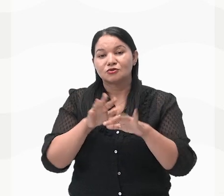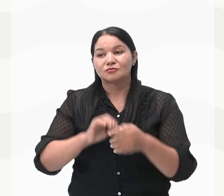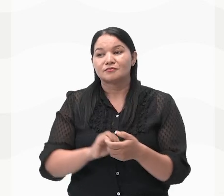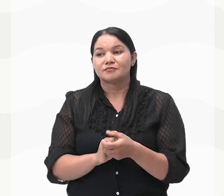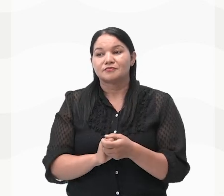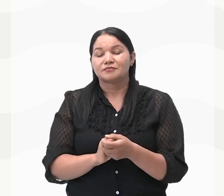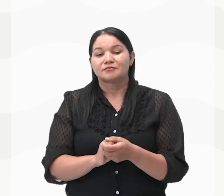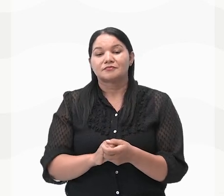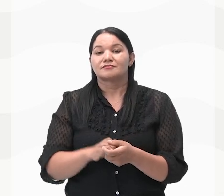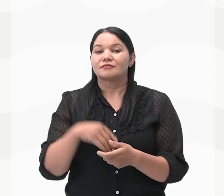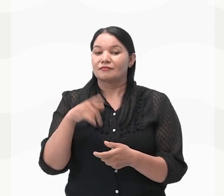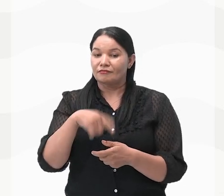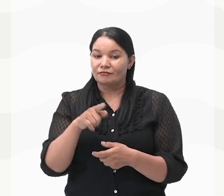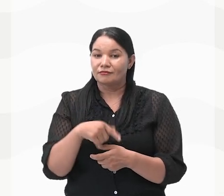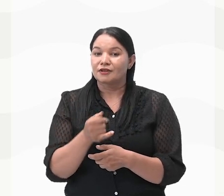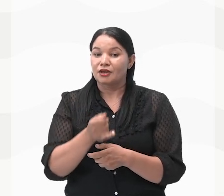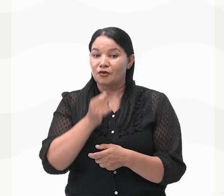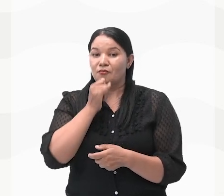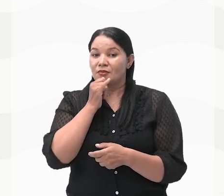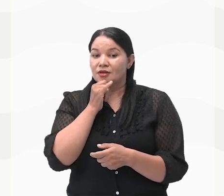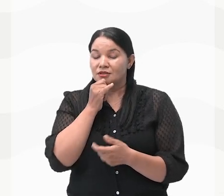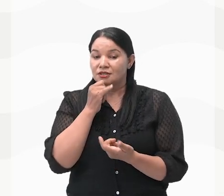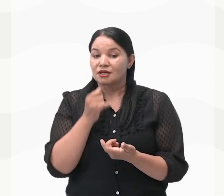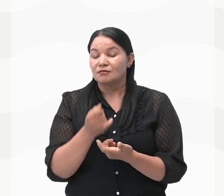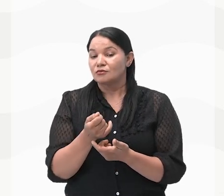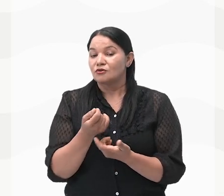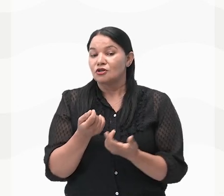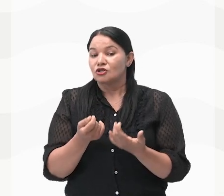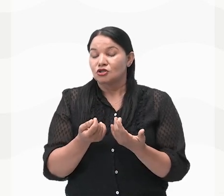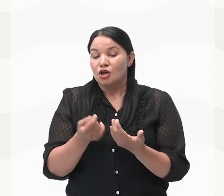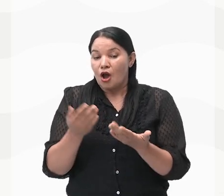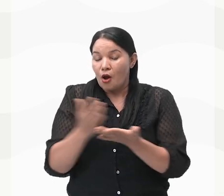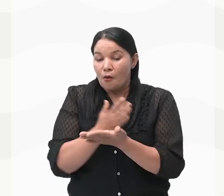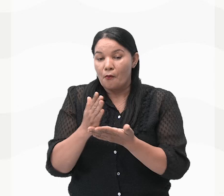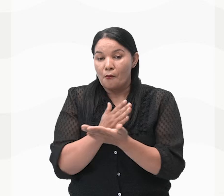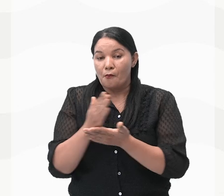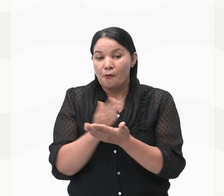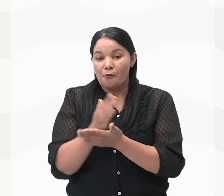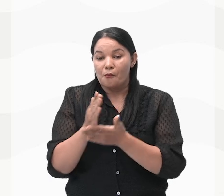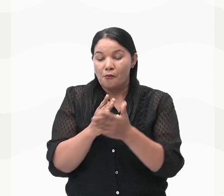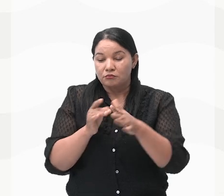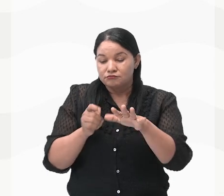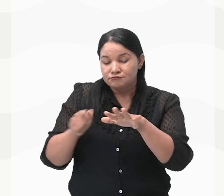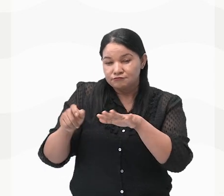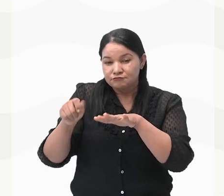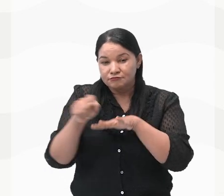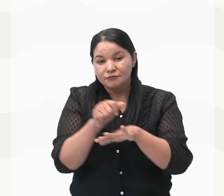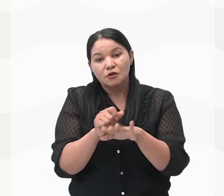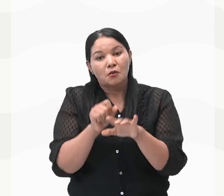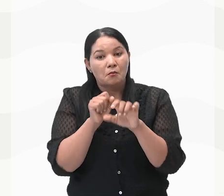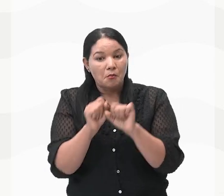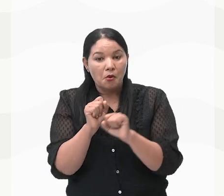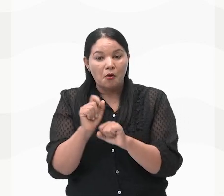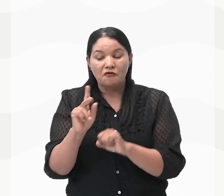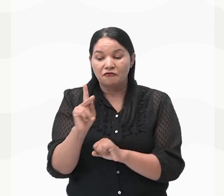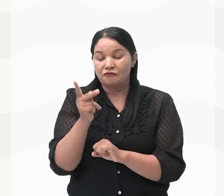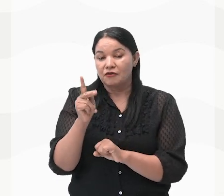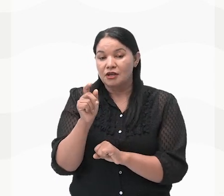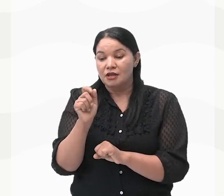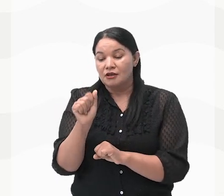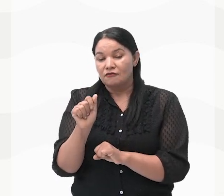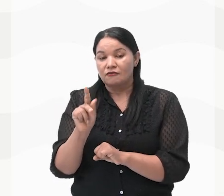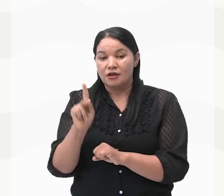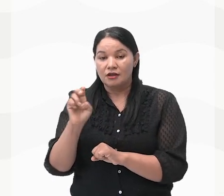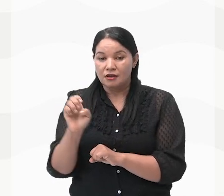ao combinar uma imagem minha que é real. Percebam, é uma imagem real com um fundo que sugere um